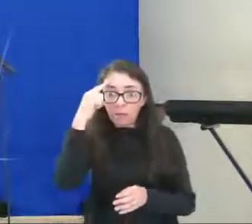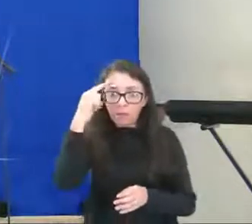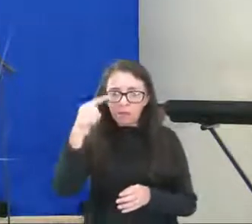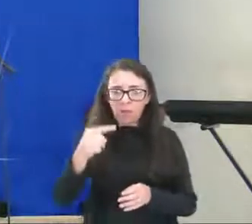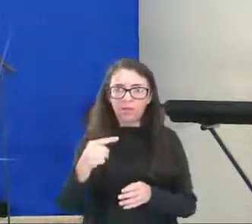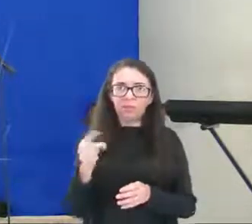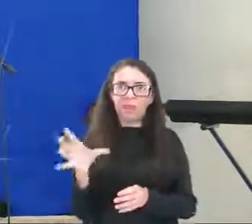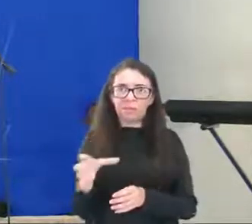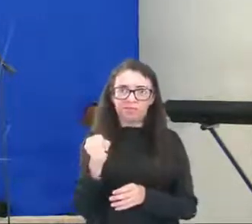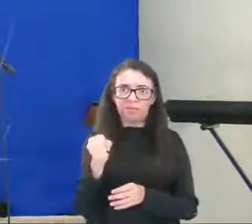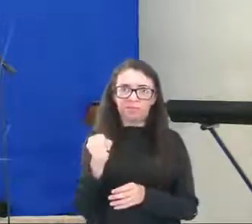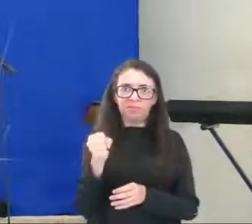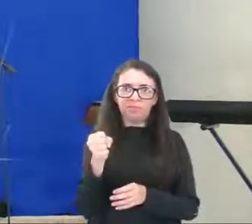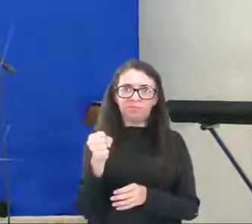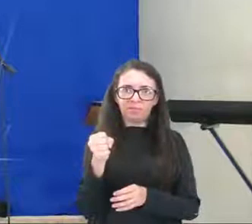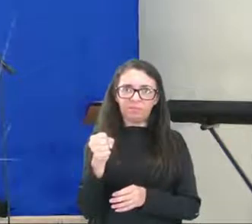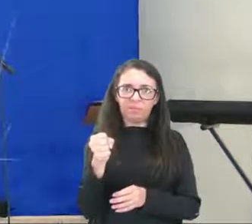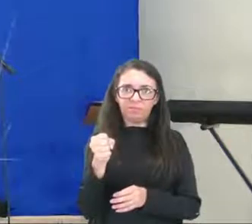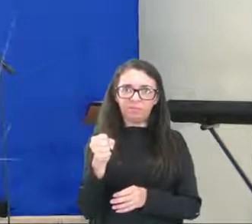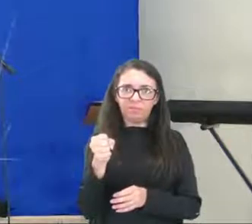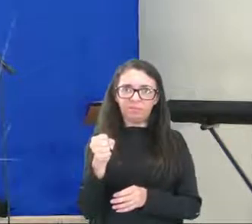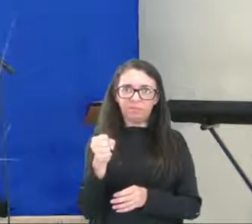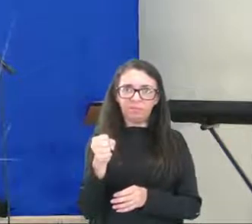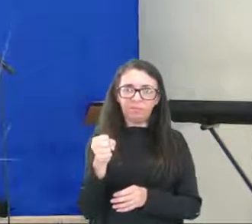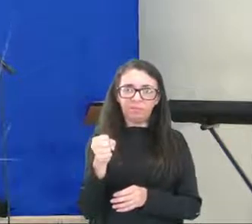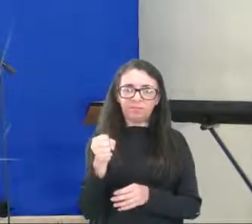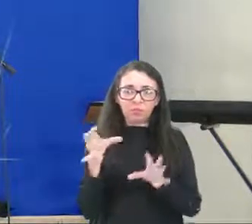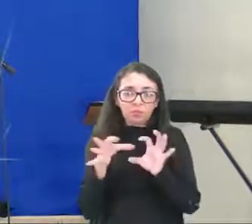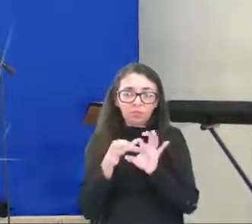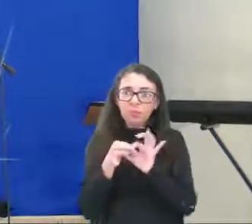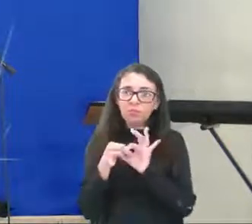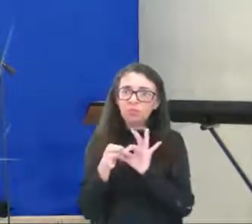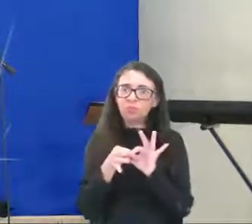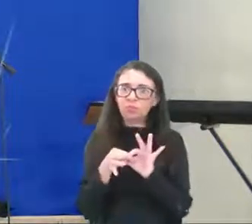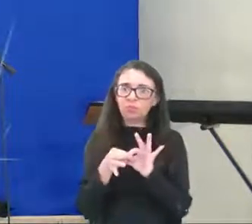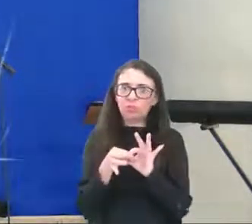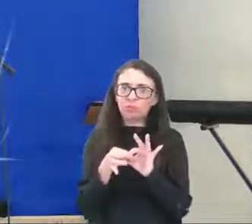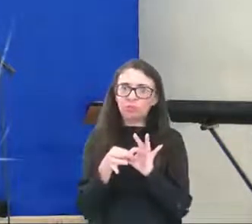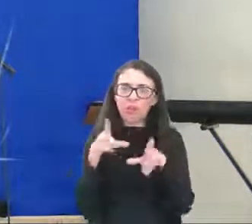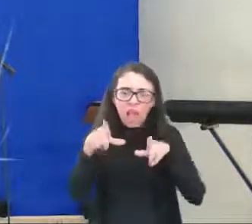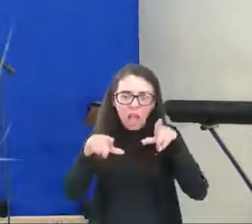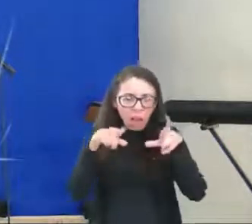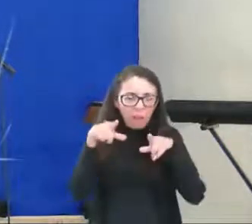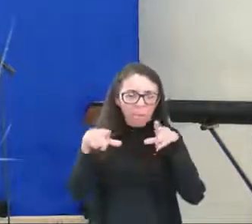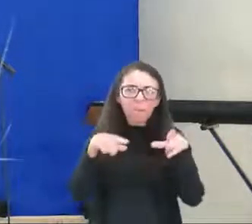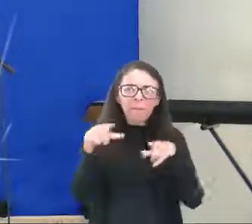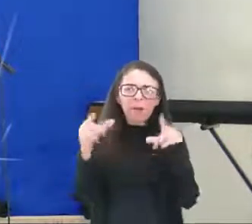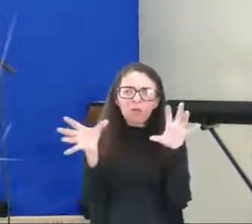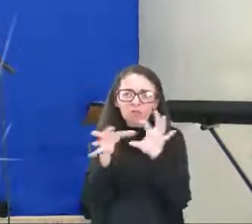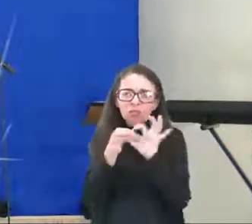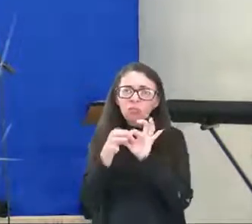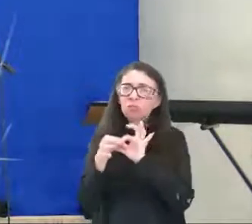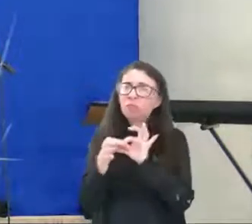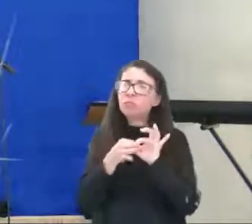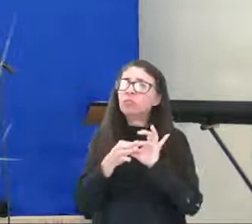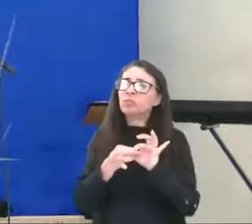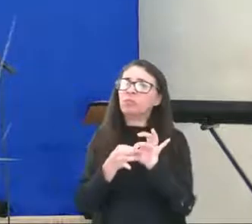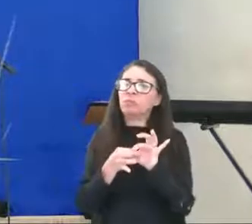Mas Deus dispôs os membros, colocando cada um deles no corpo como lhe